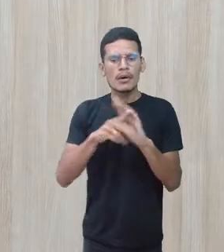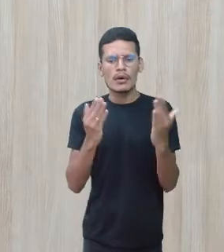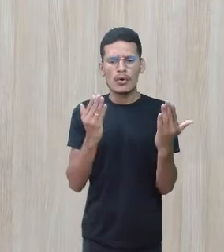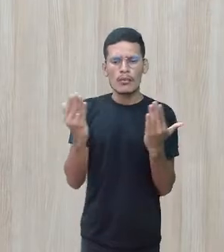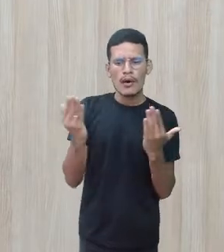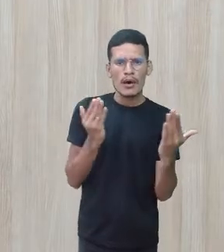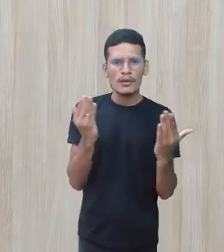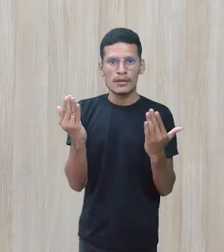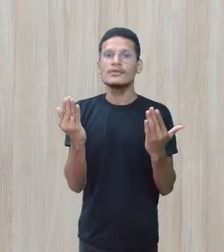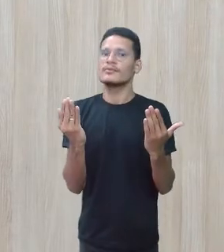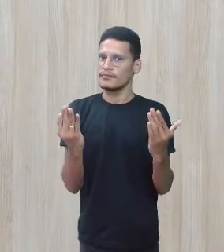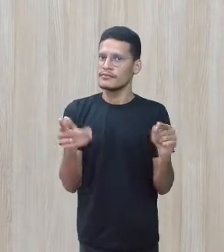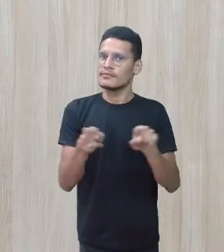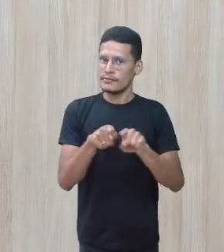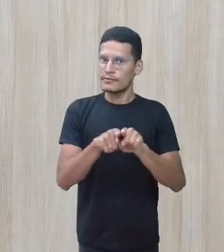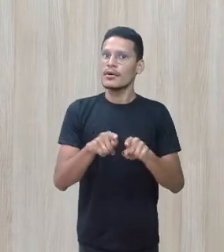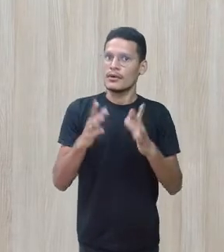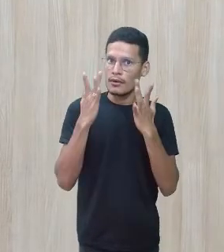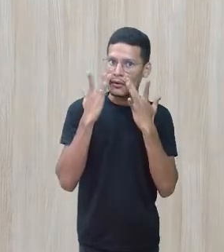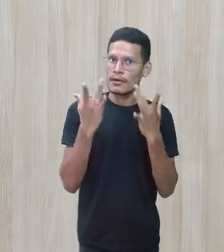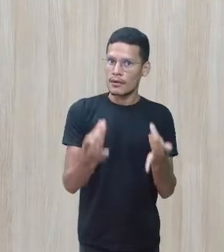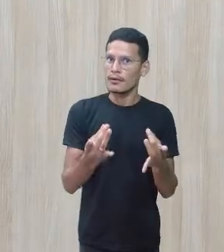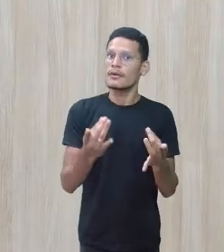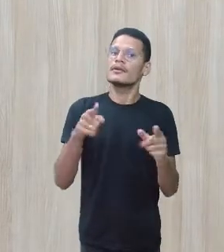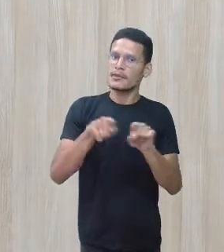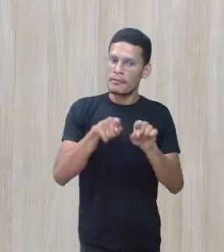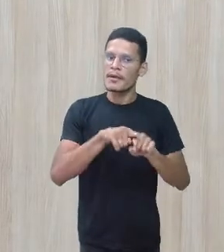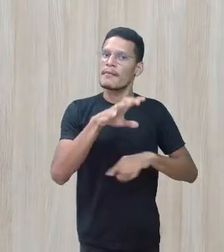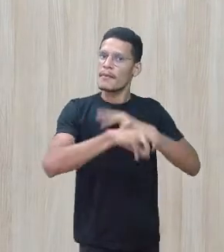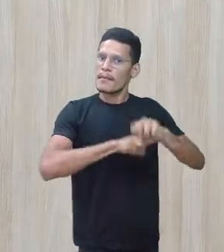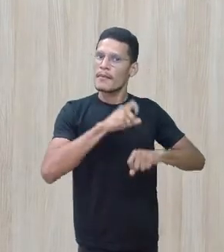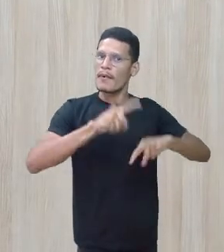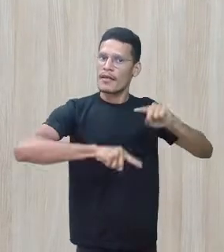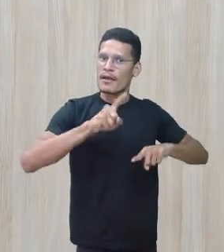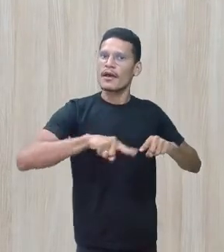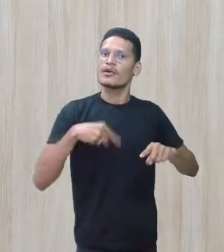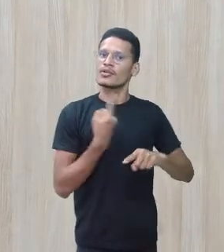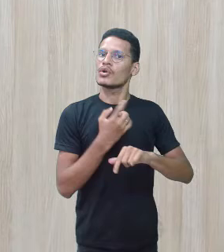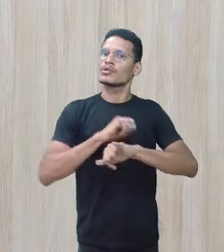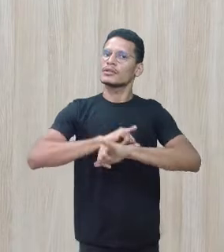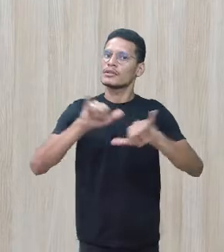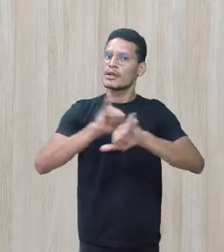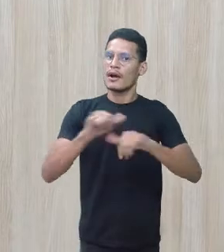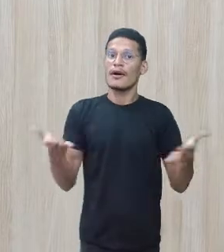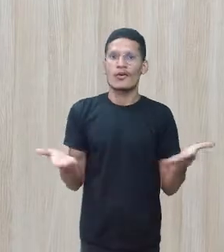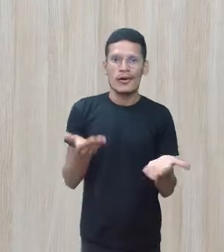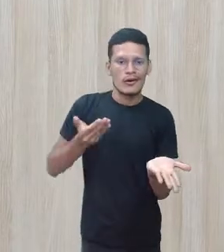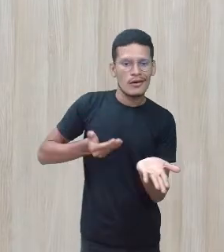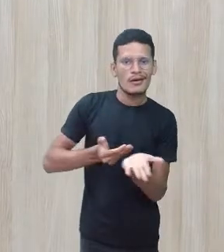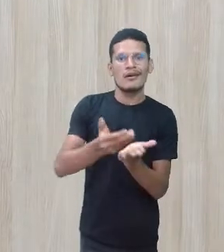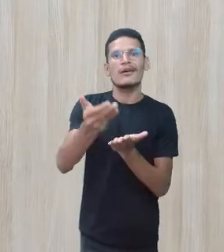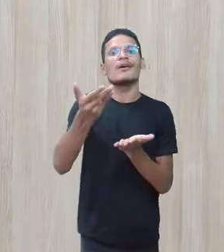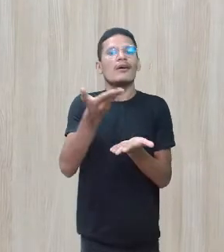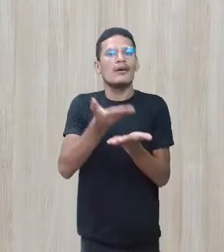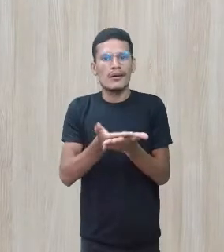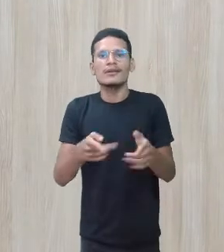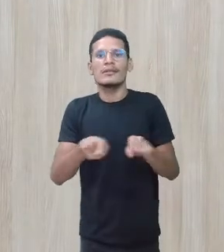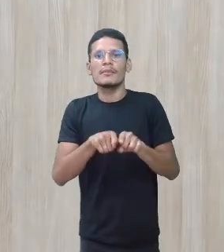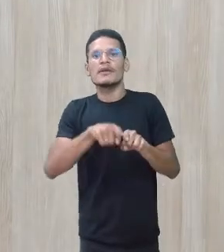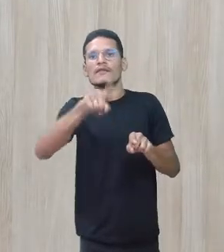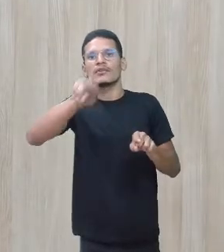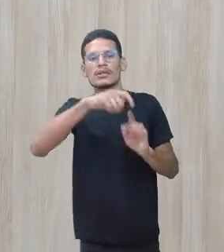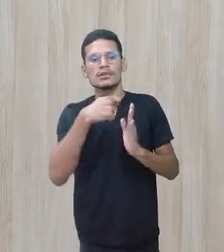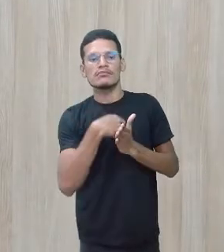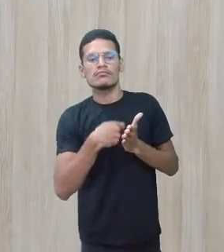medidas. Então, já fica ligado, já corre para pegar o material para a gente dar os avisos iniciais e começar a aula com as suas anotações,